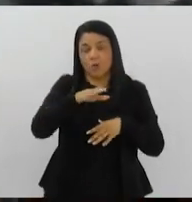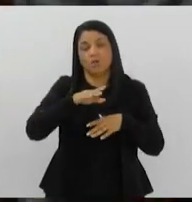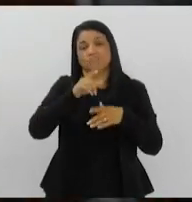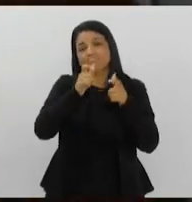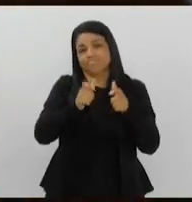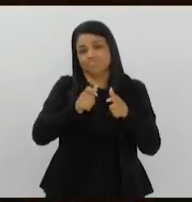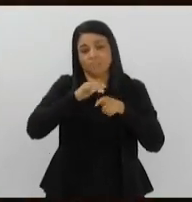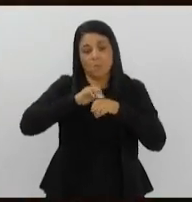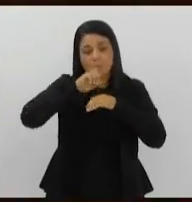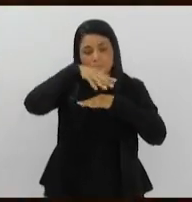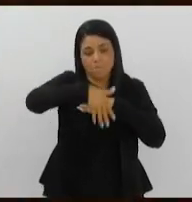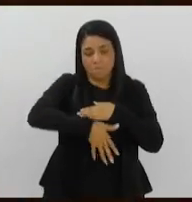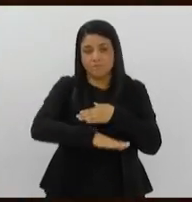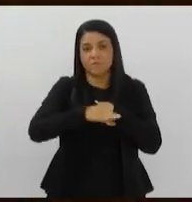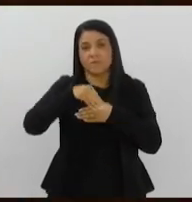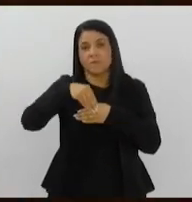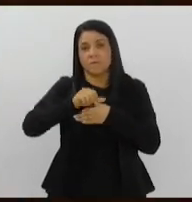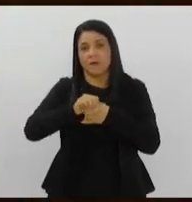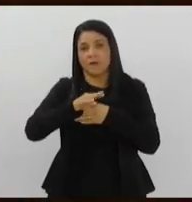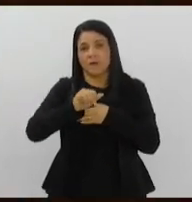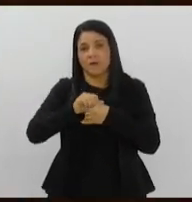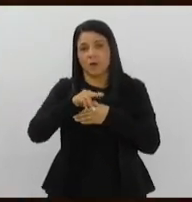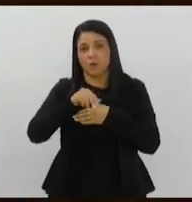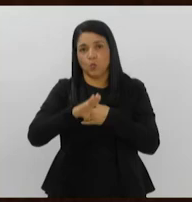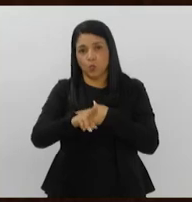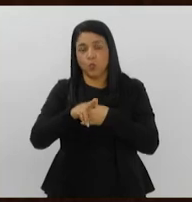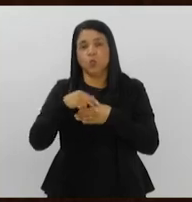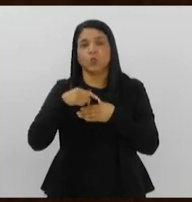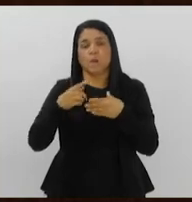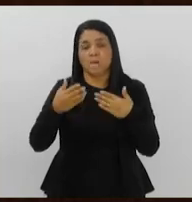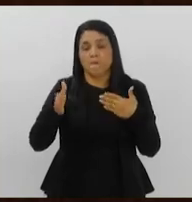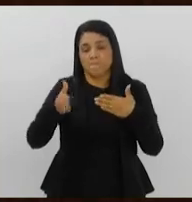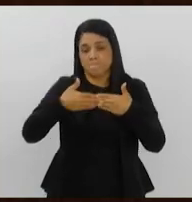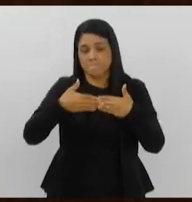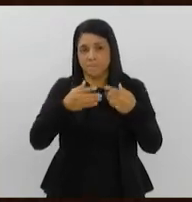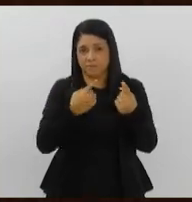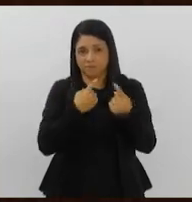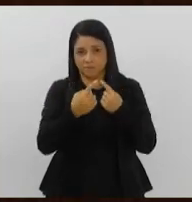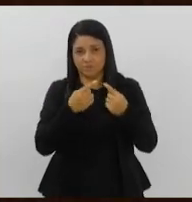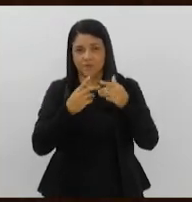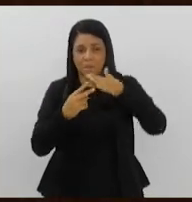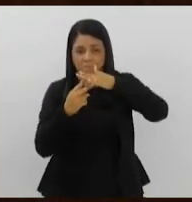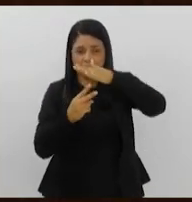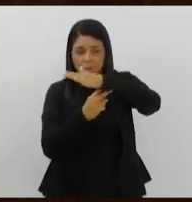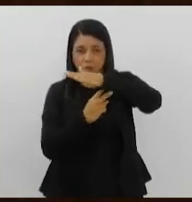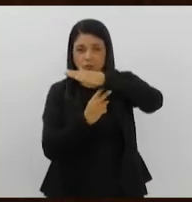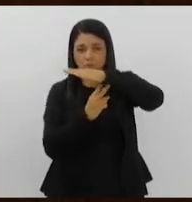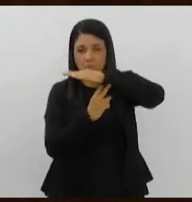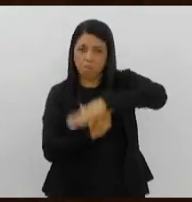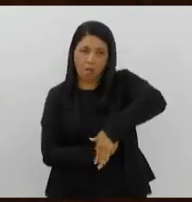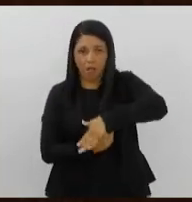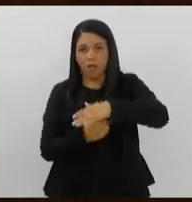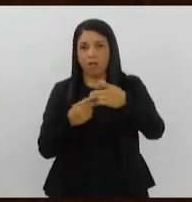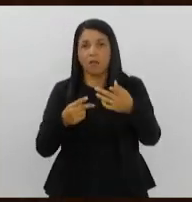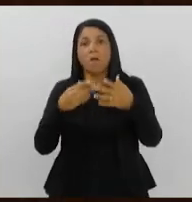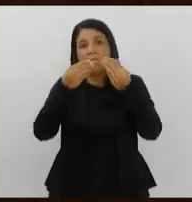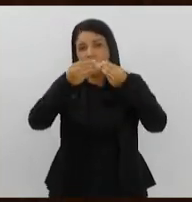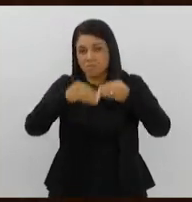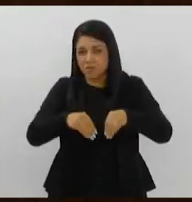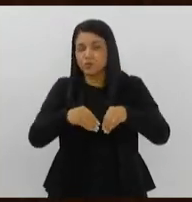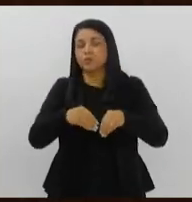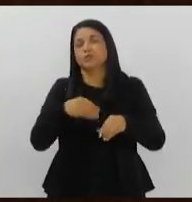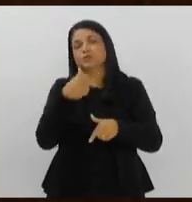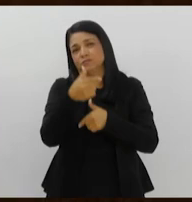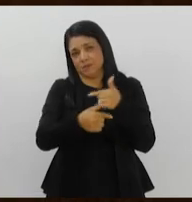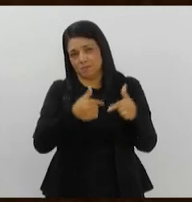Macacu, teve interdição de estrada, teve queda de ponte, interrompendo, trazendo um prejuízo muito grande para os trabalhadores